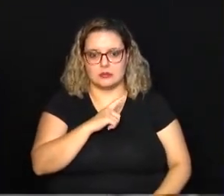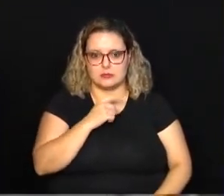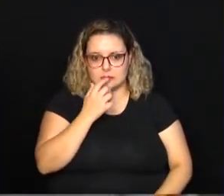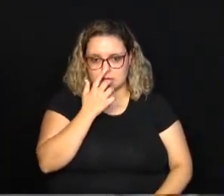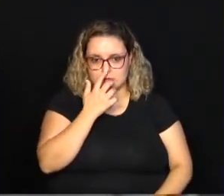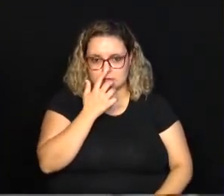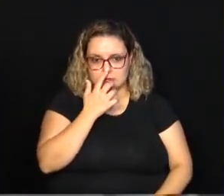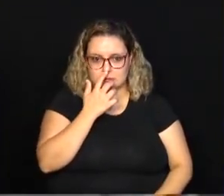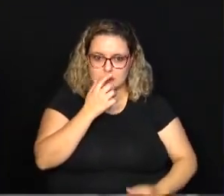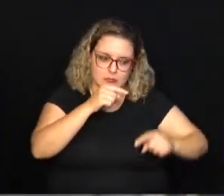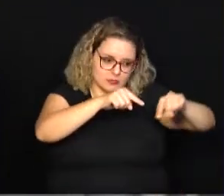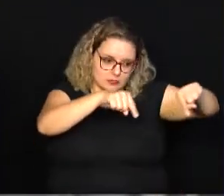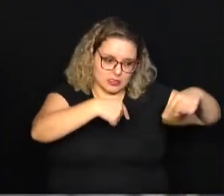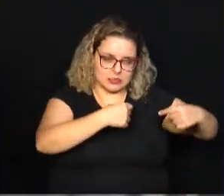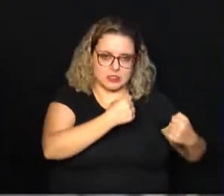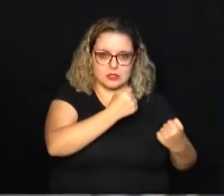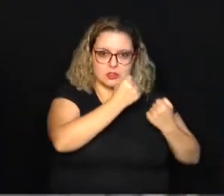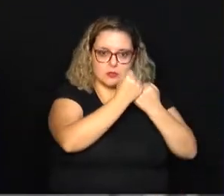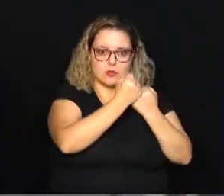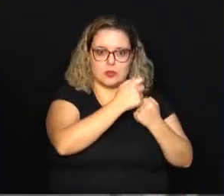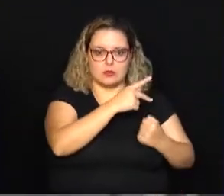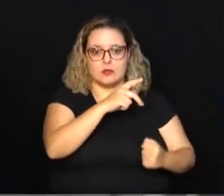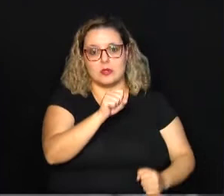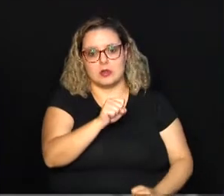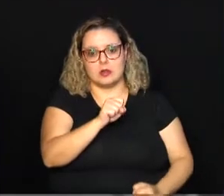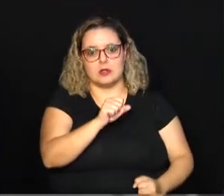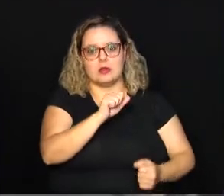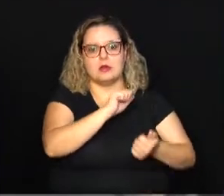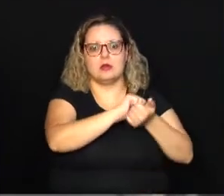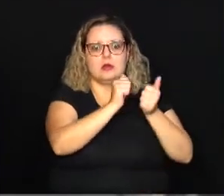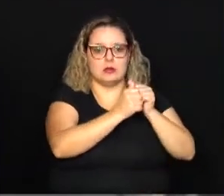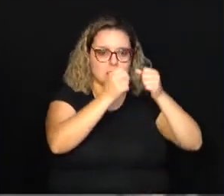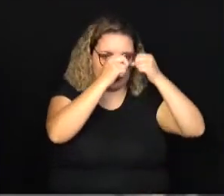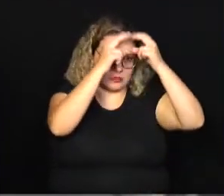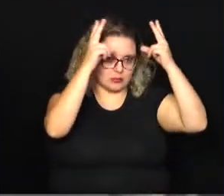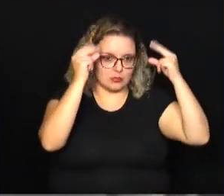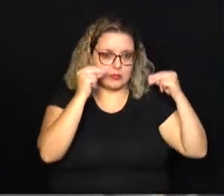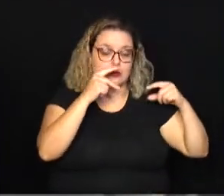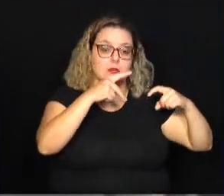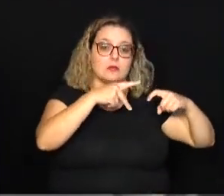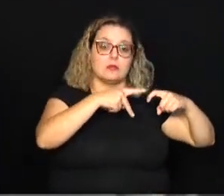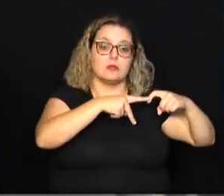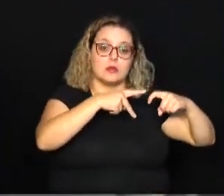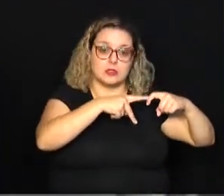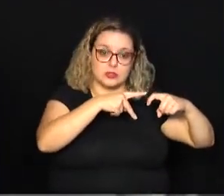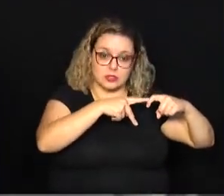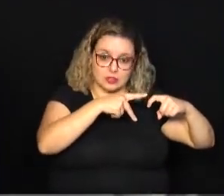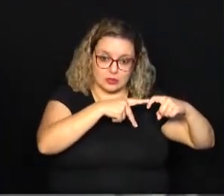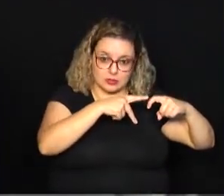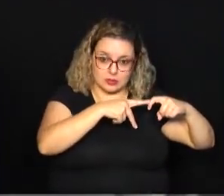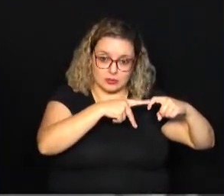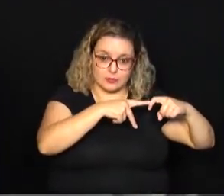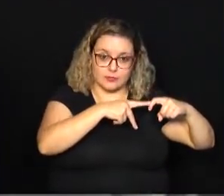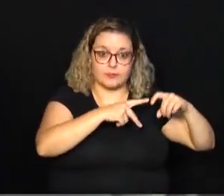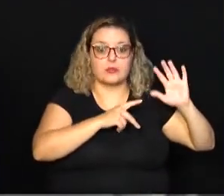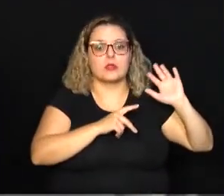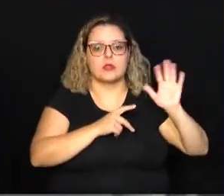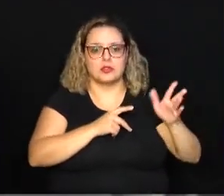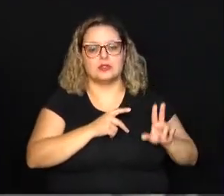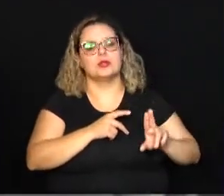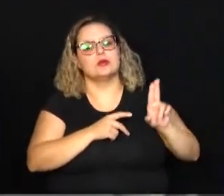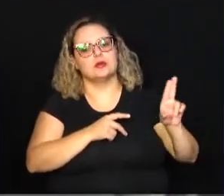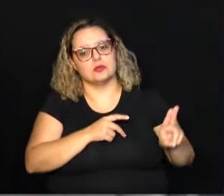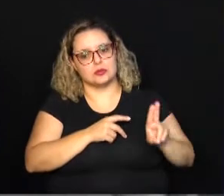uma sala de apoio ao pronto-socorro que nós transformamos em enfermaria pediátrica. Então, isso daí já está sendo usado, eu